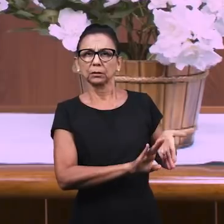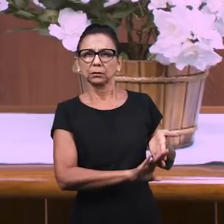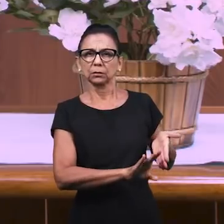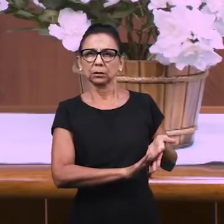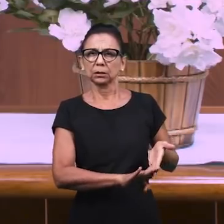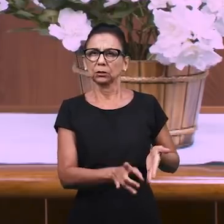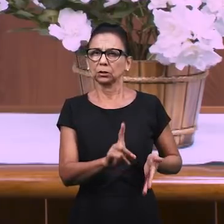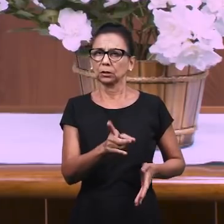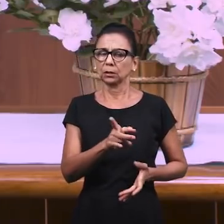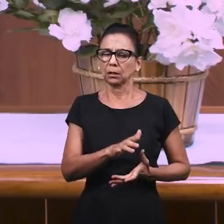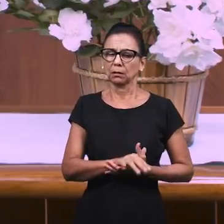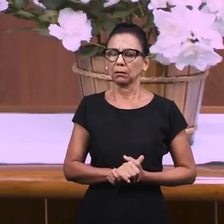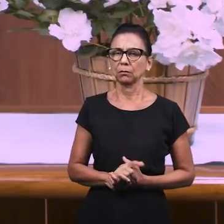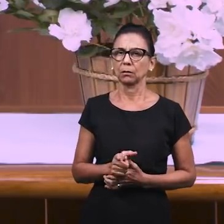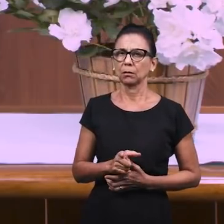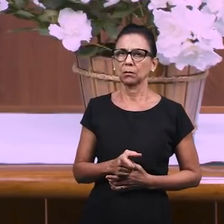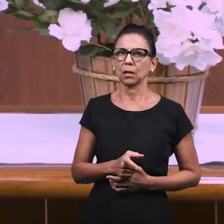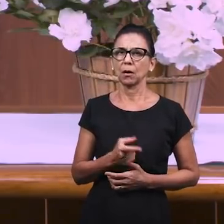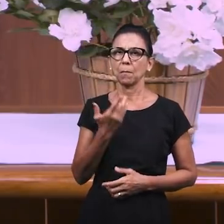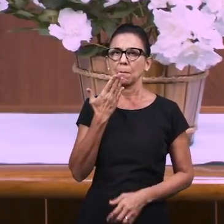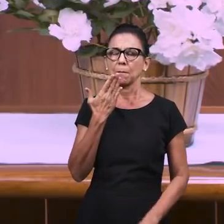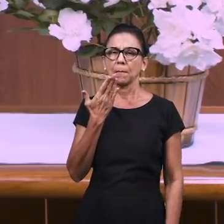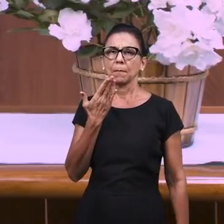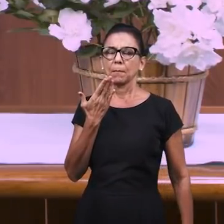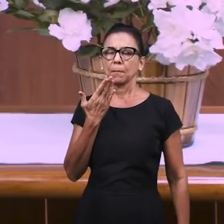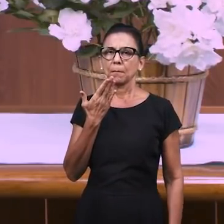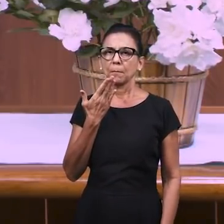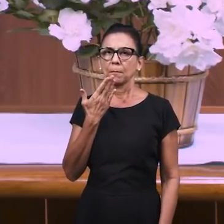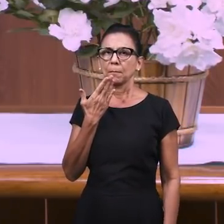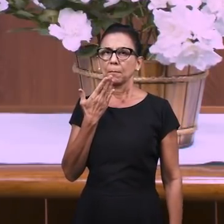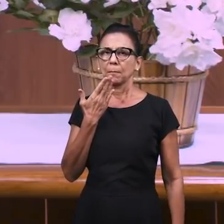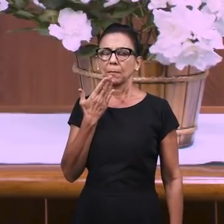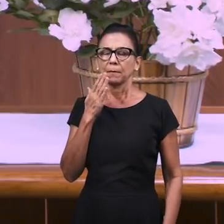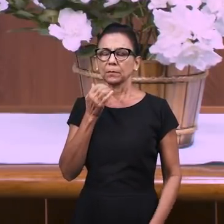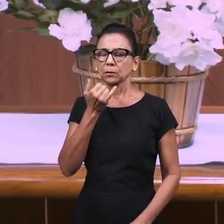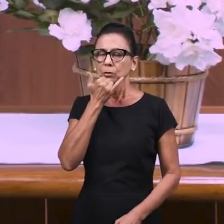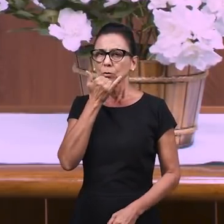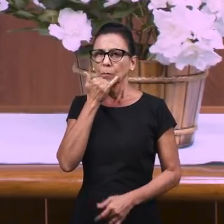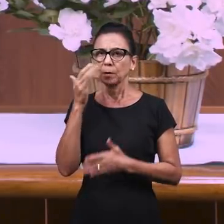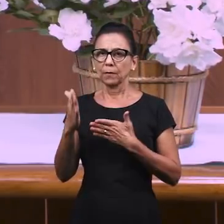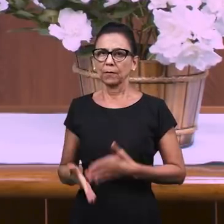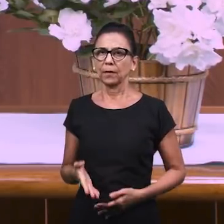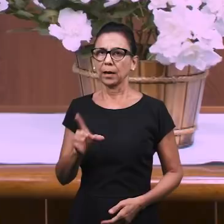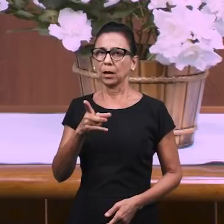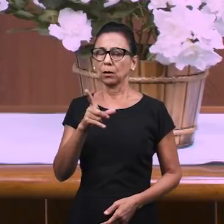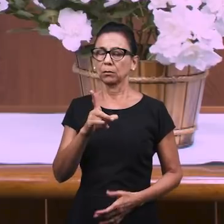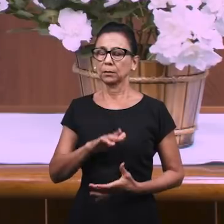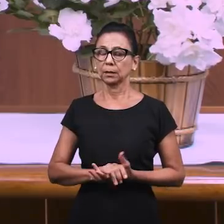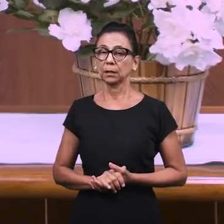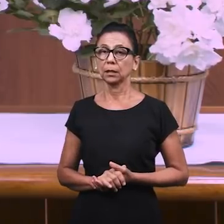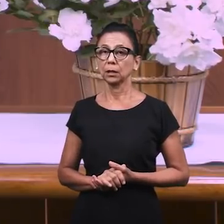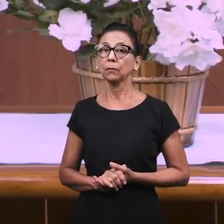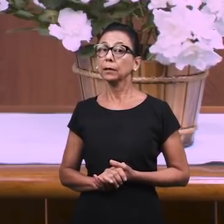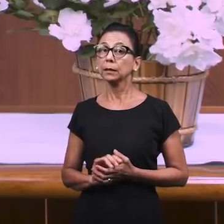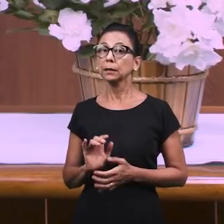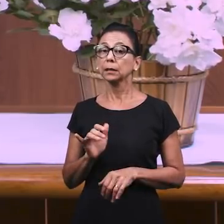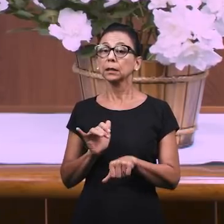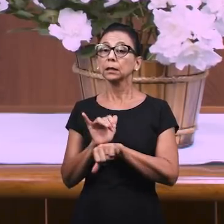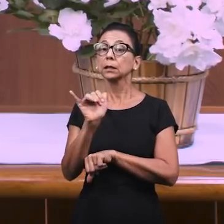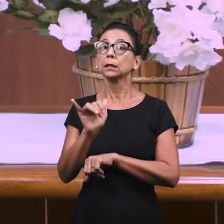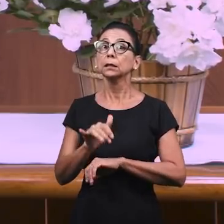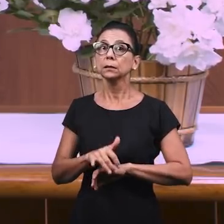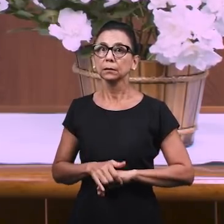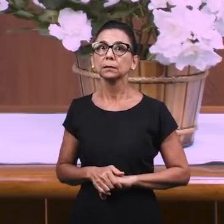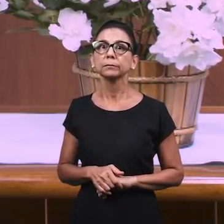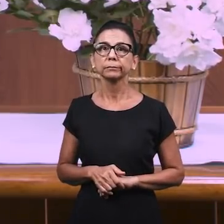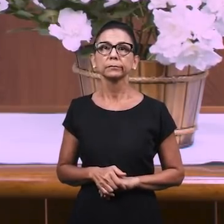no meio. Ele não é conivente como foi Safira. Não. Porque ele entende que a obra é um chamado, que a obra é uma